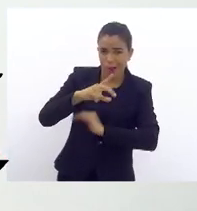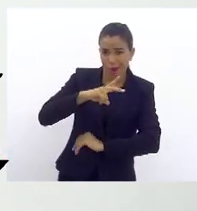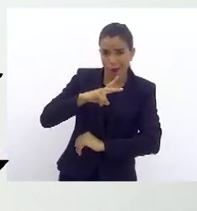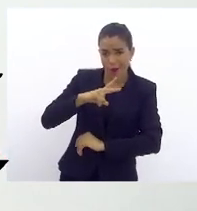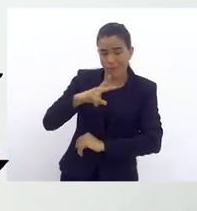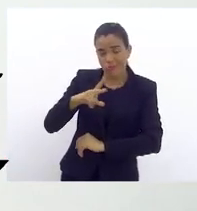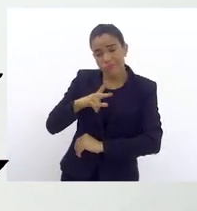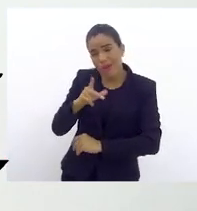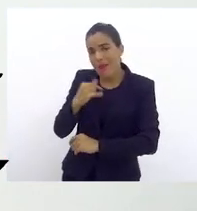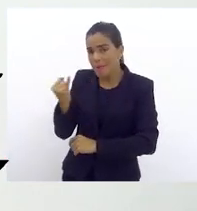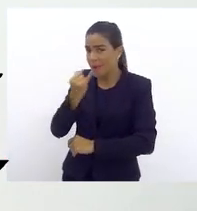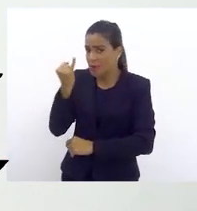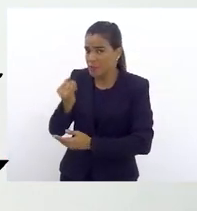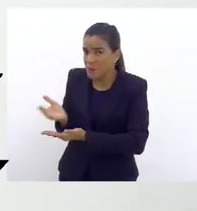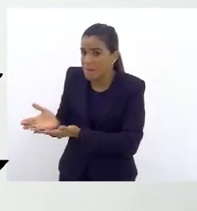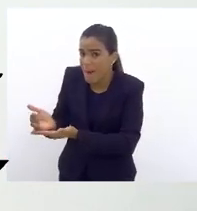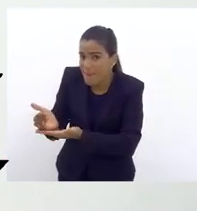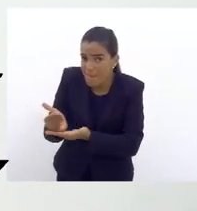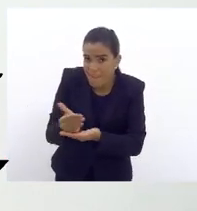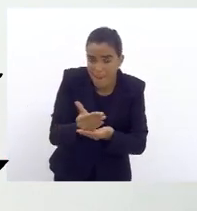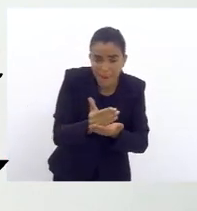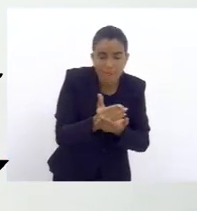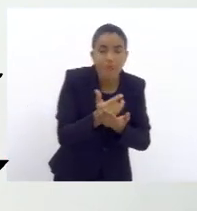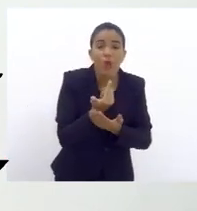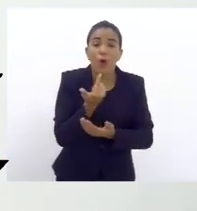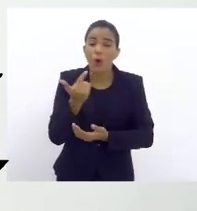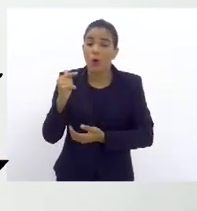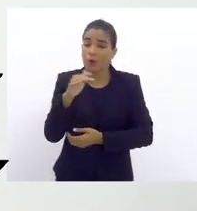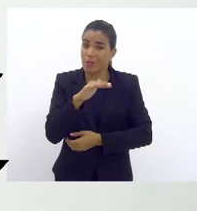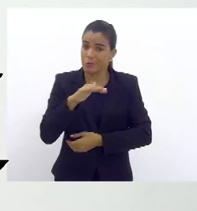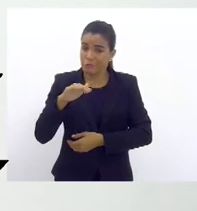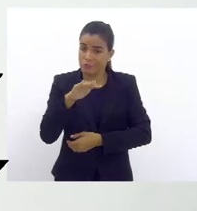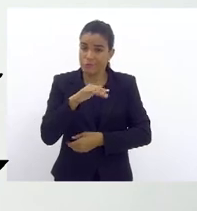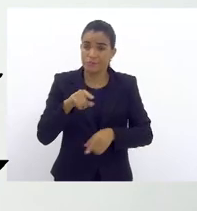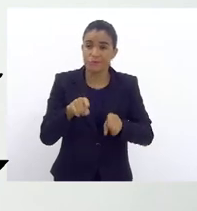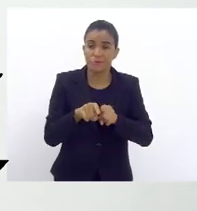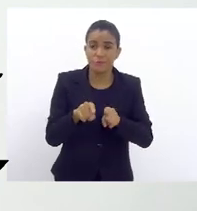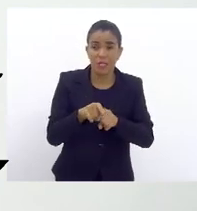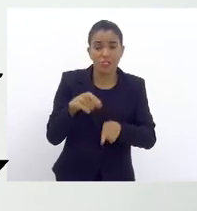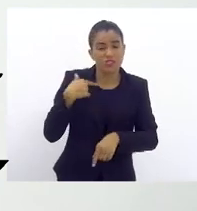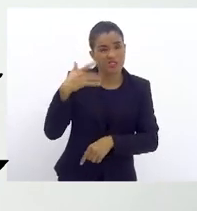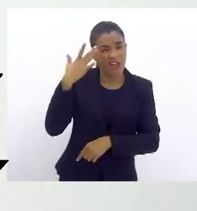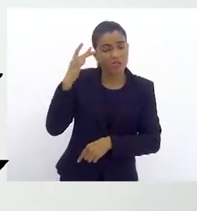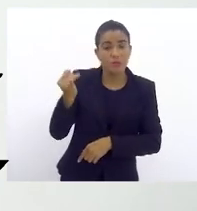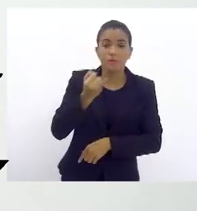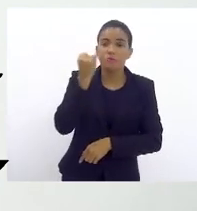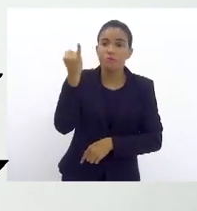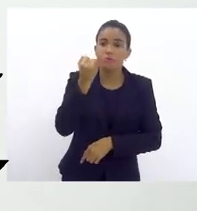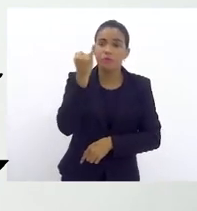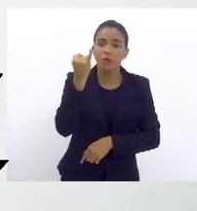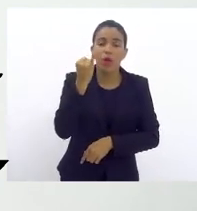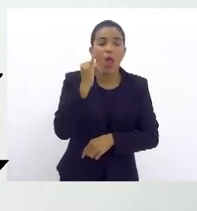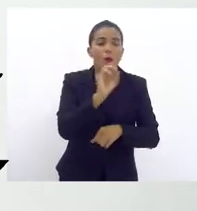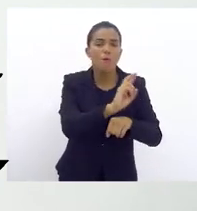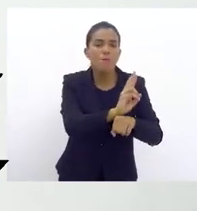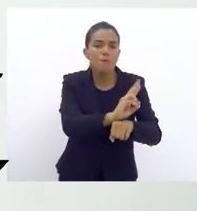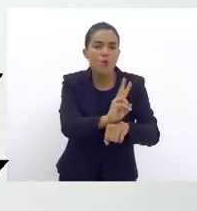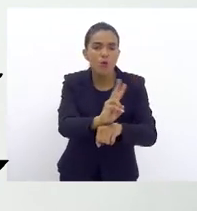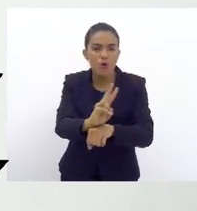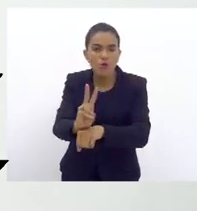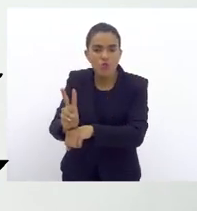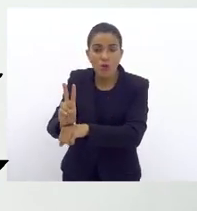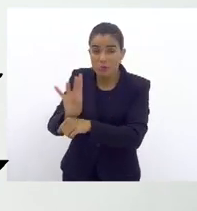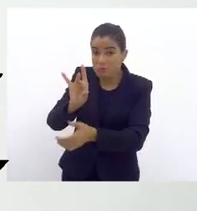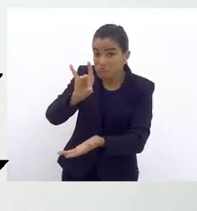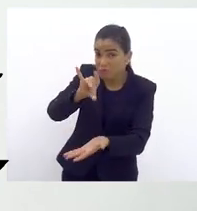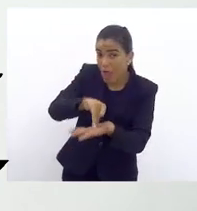né a outra coisa que a gente considera importante é um monitoramento real